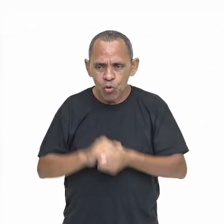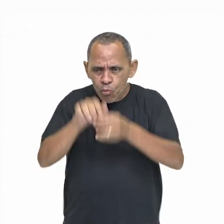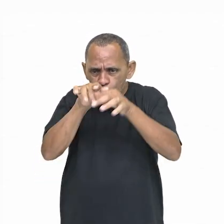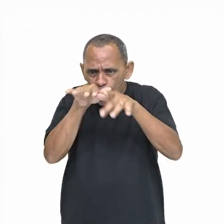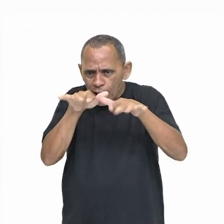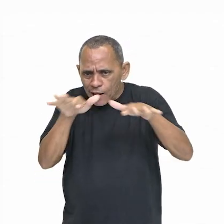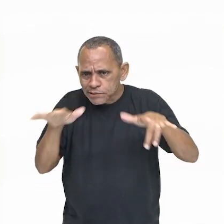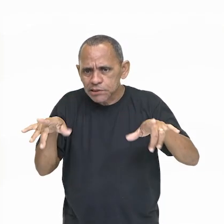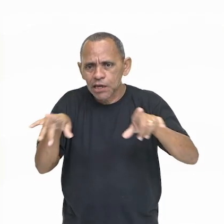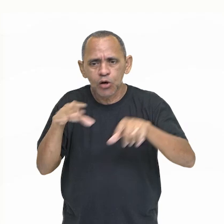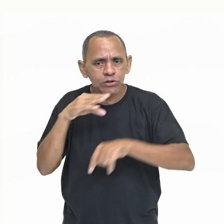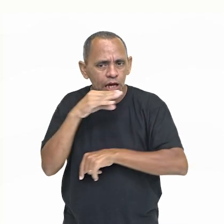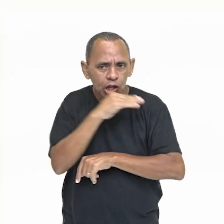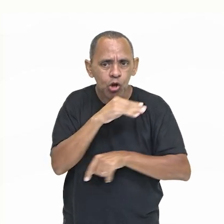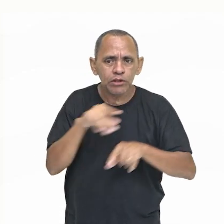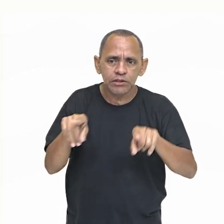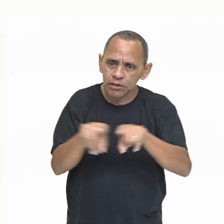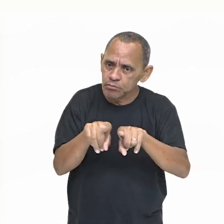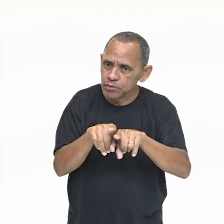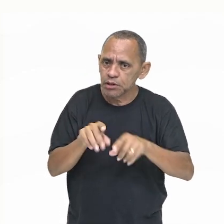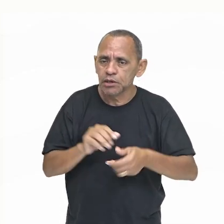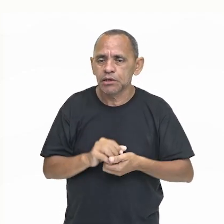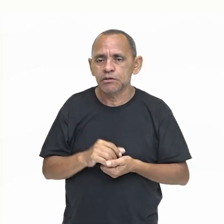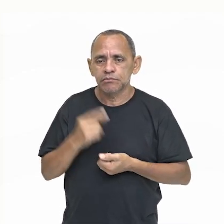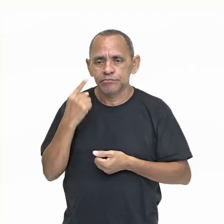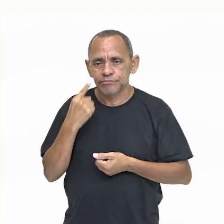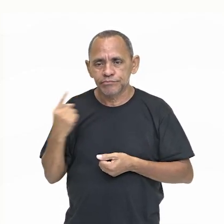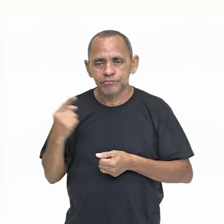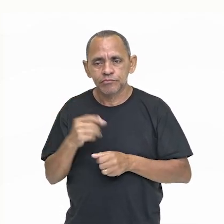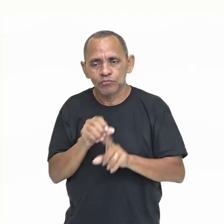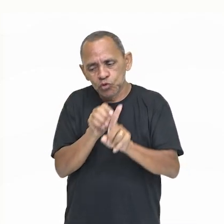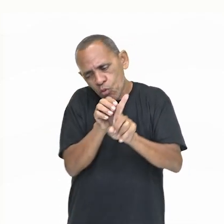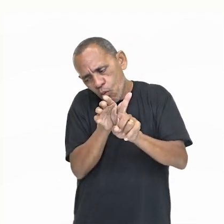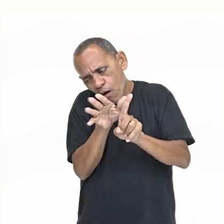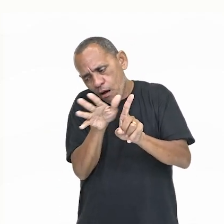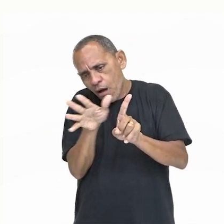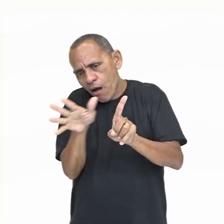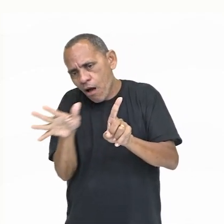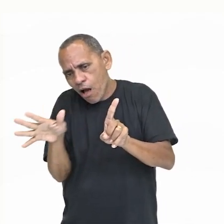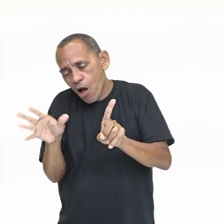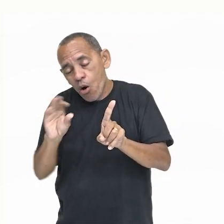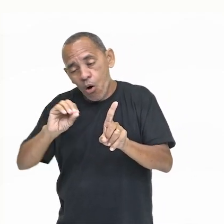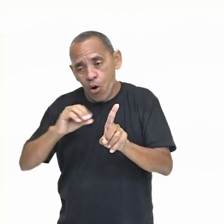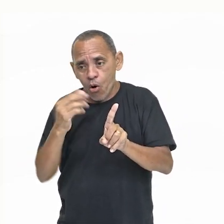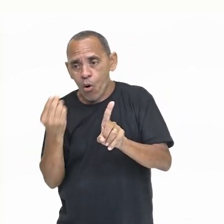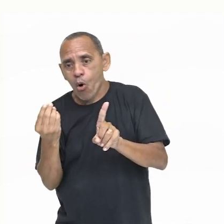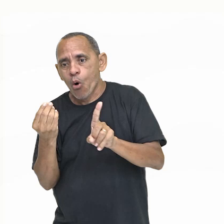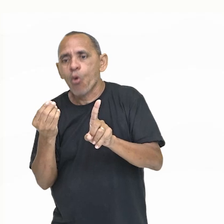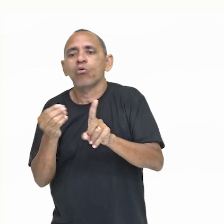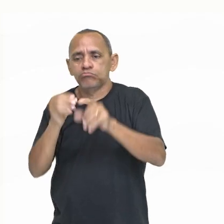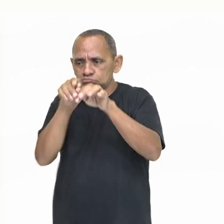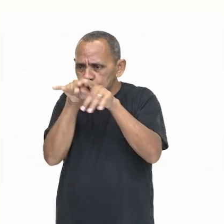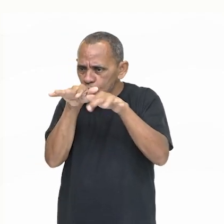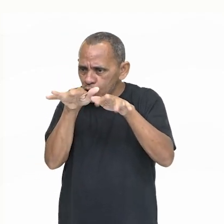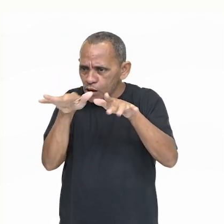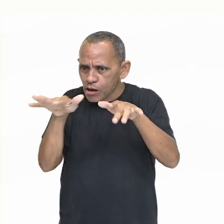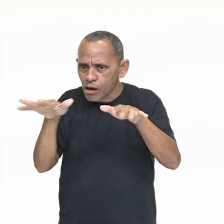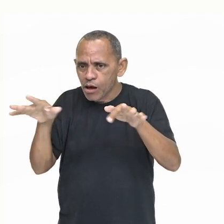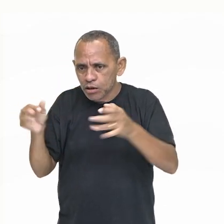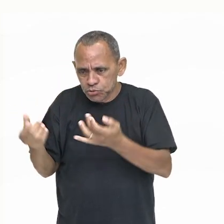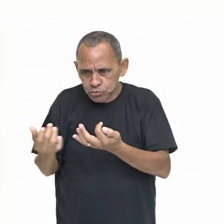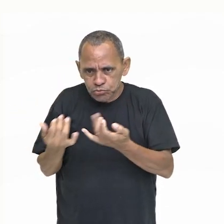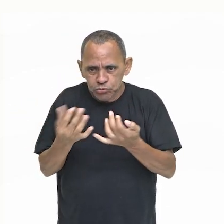propagação de calor, você tem aí. Na transmissão ou propagação de calor, você tem